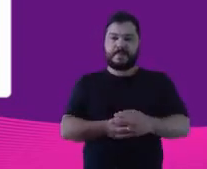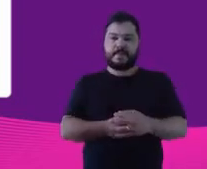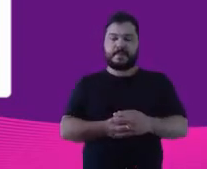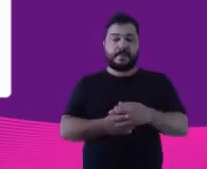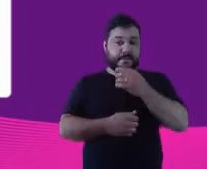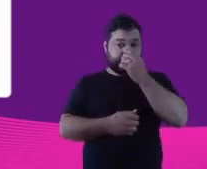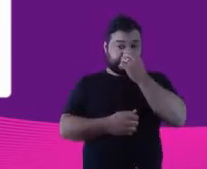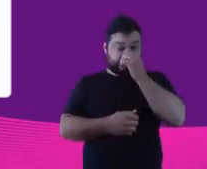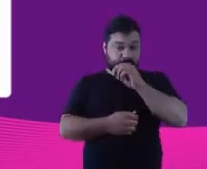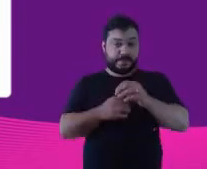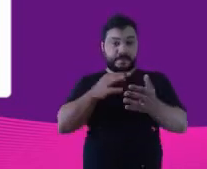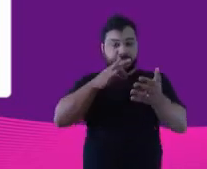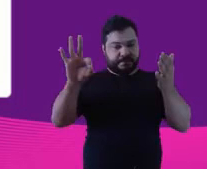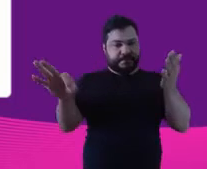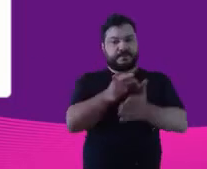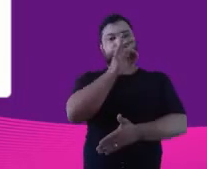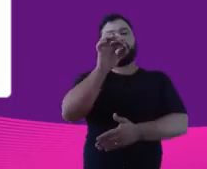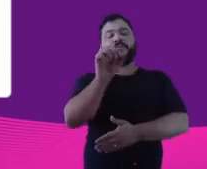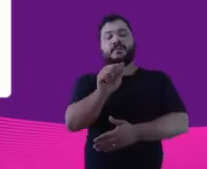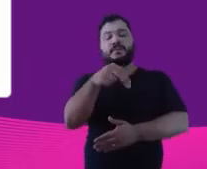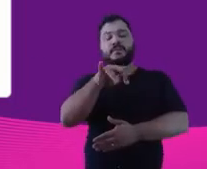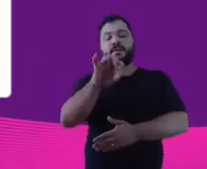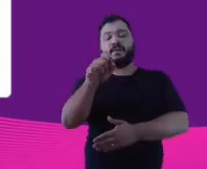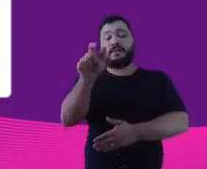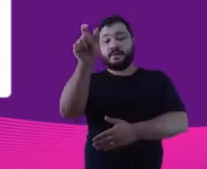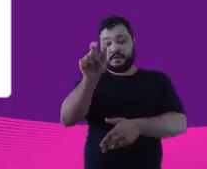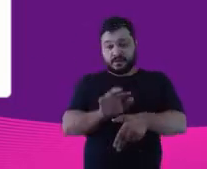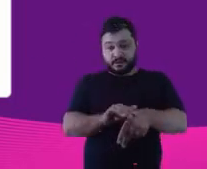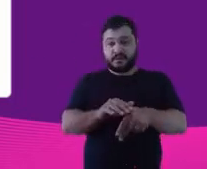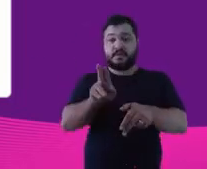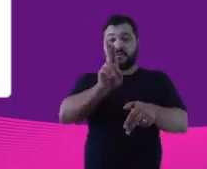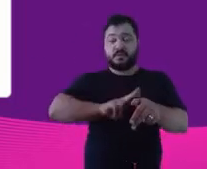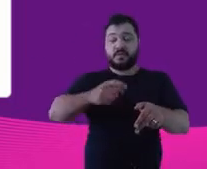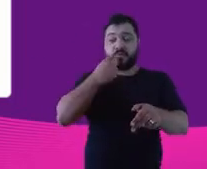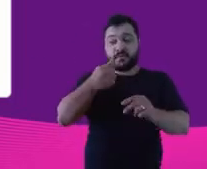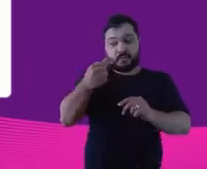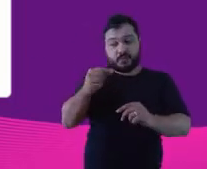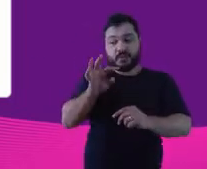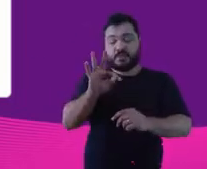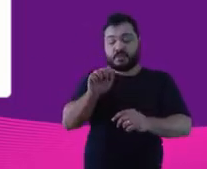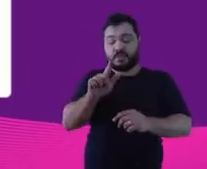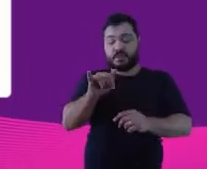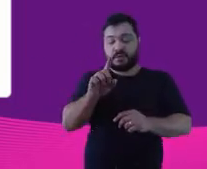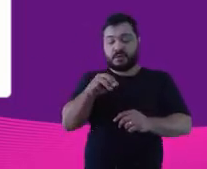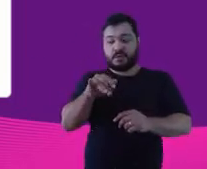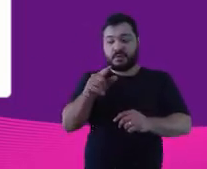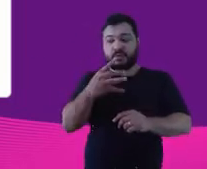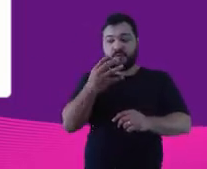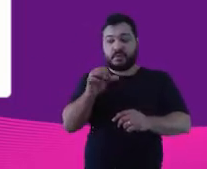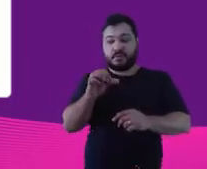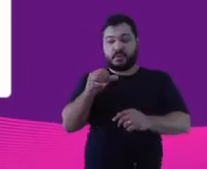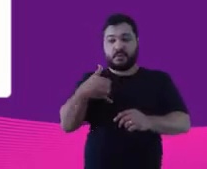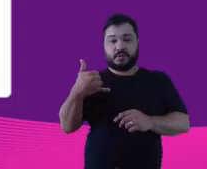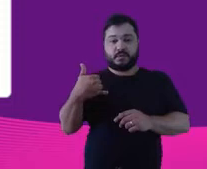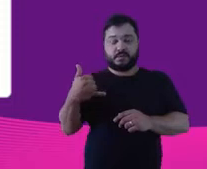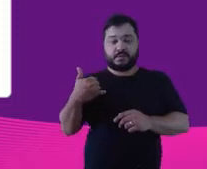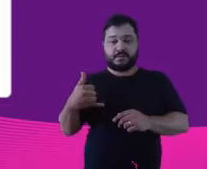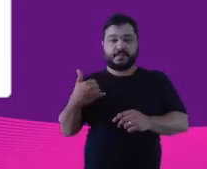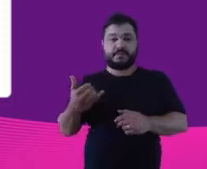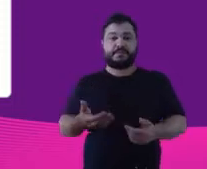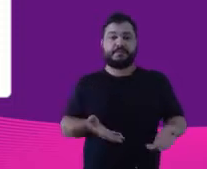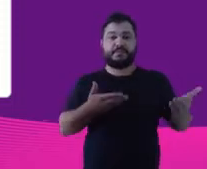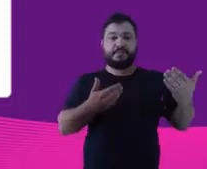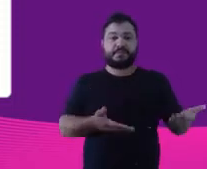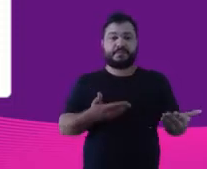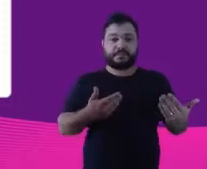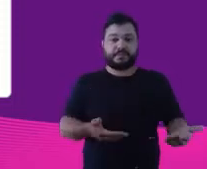Anvisa, e era um paciente que estava em uso recente de talidomida, 49 anos, por ser jovem,